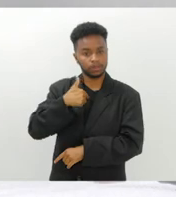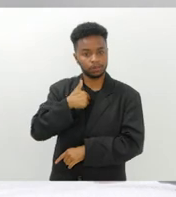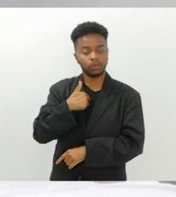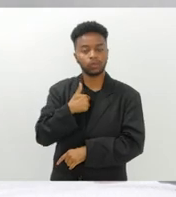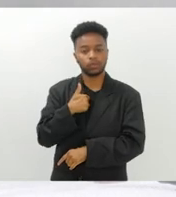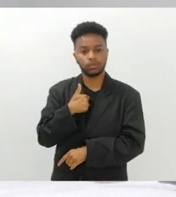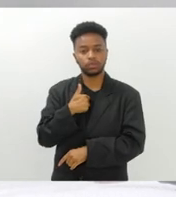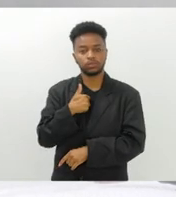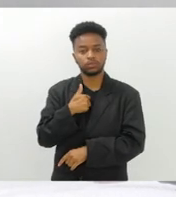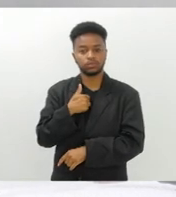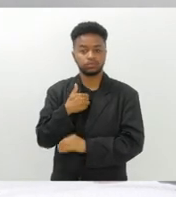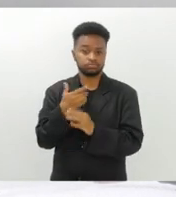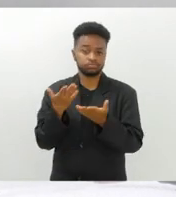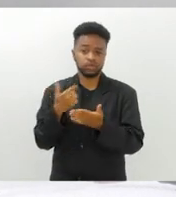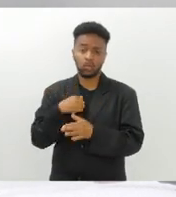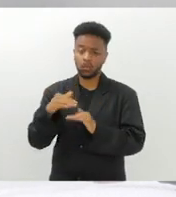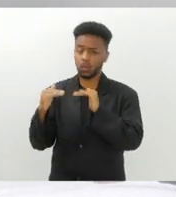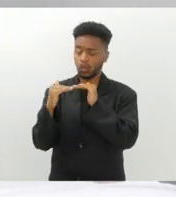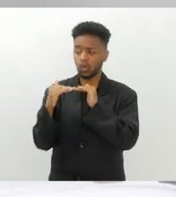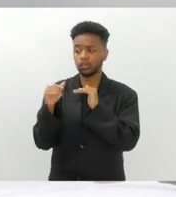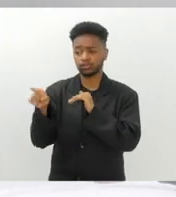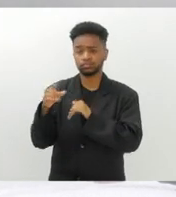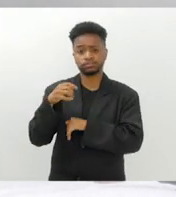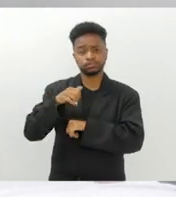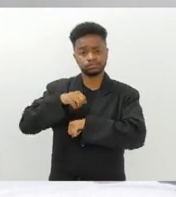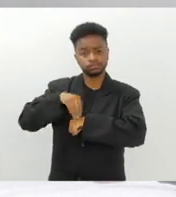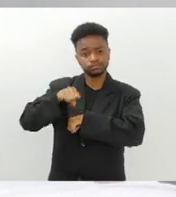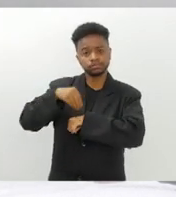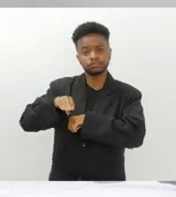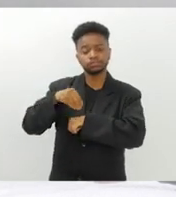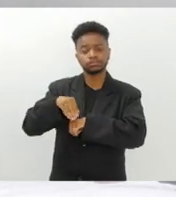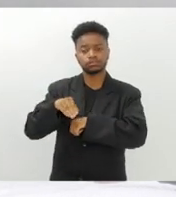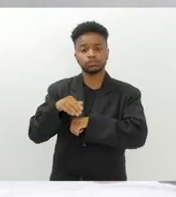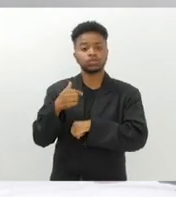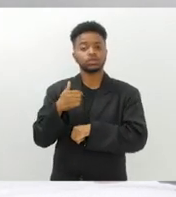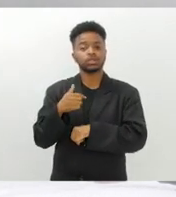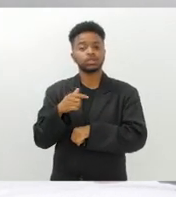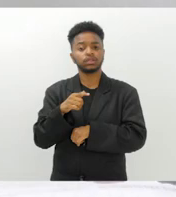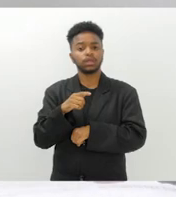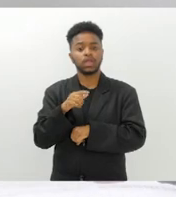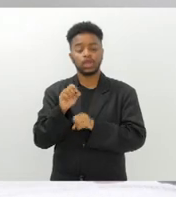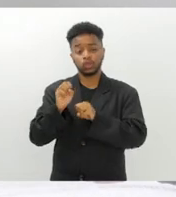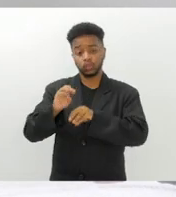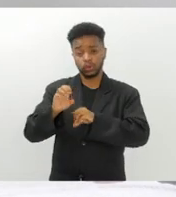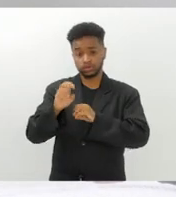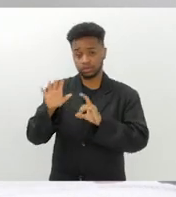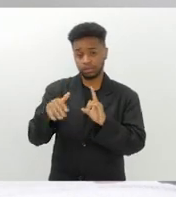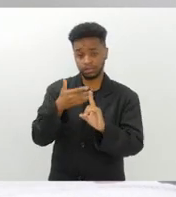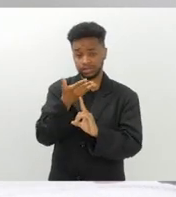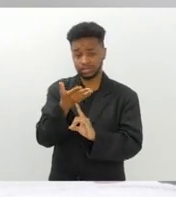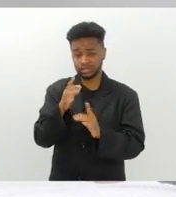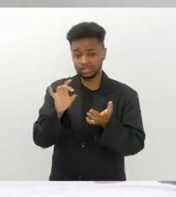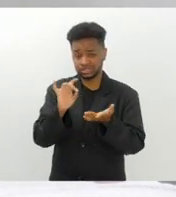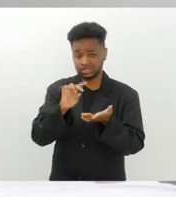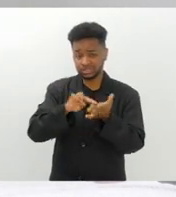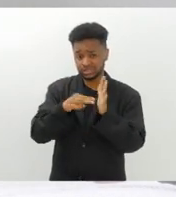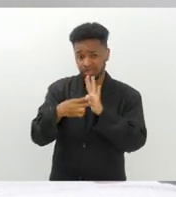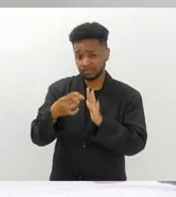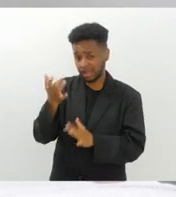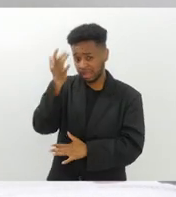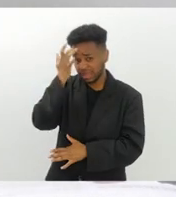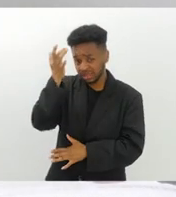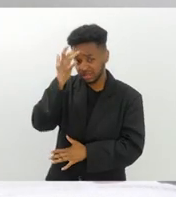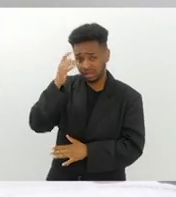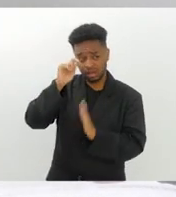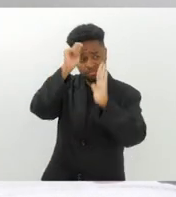sua posição, que eu concordo muito, trazendo à memória isso, que educação ambiental, pessoal, não é decoreba de quadro negro, de